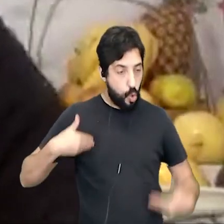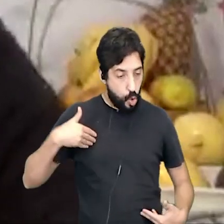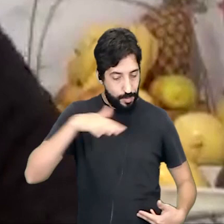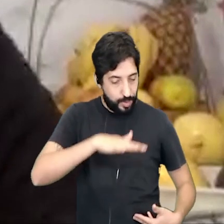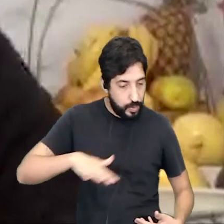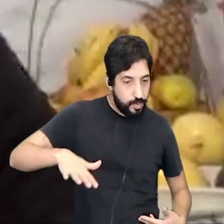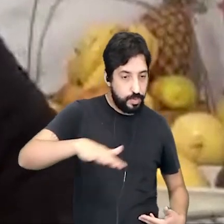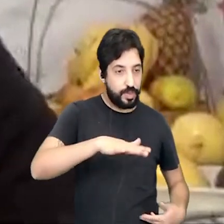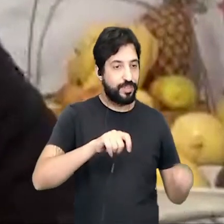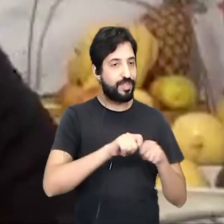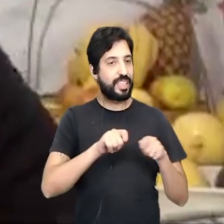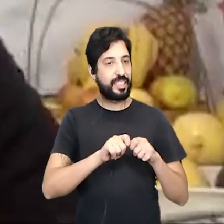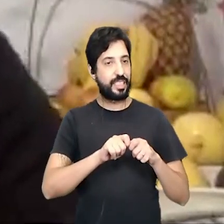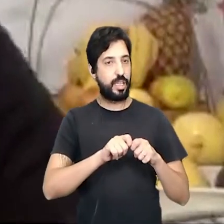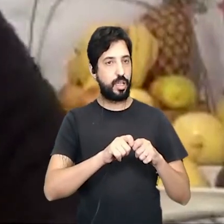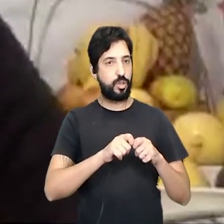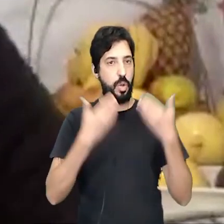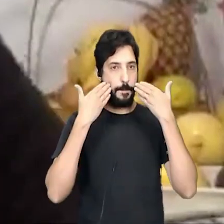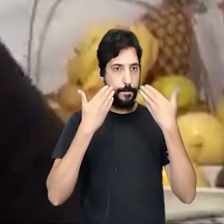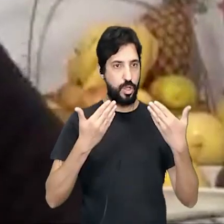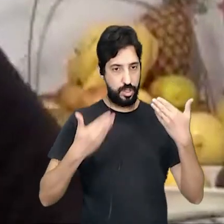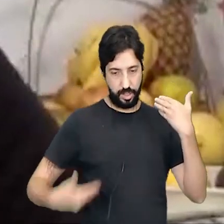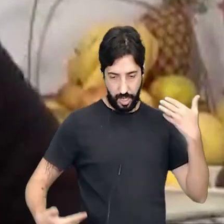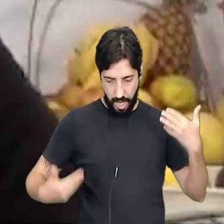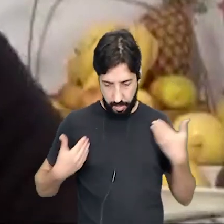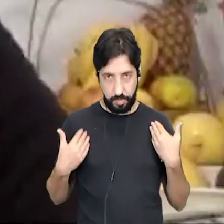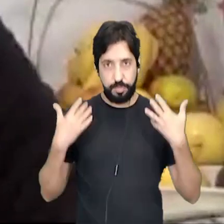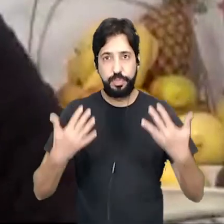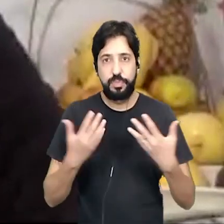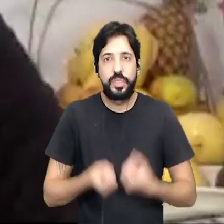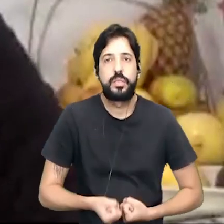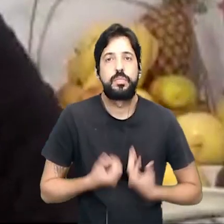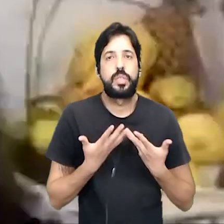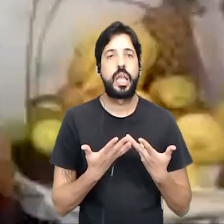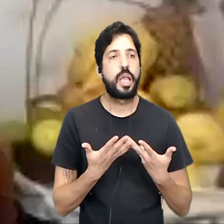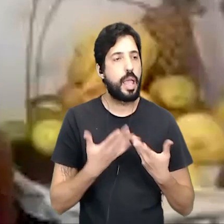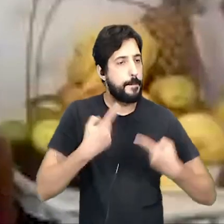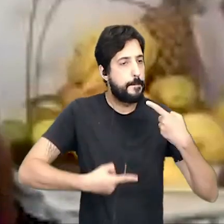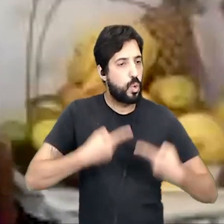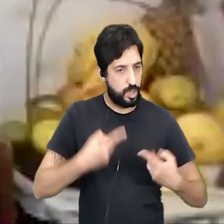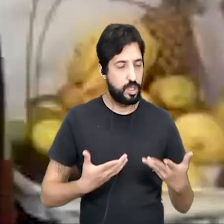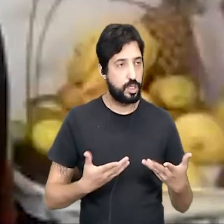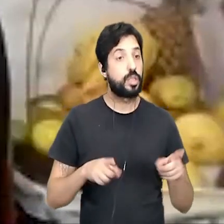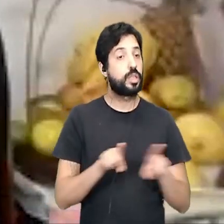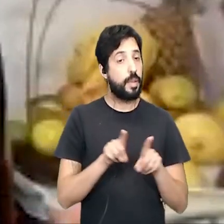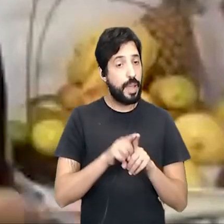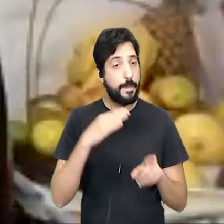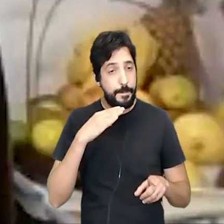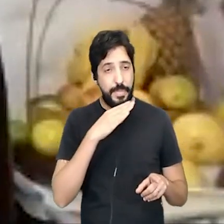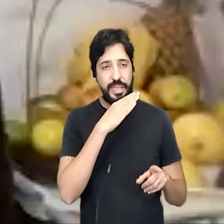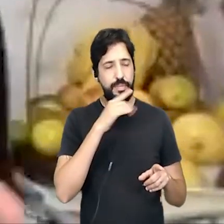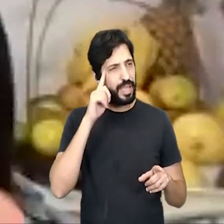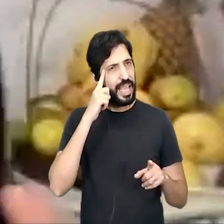essa ideia de um corpo no espaço produzindo estética e política. E de uma forma, digamos assim, de perceber também